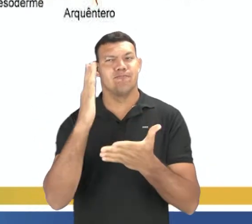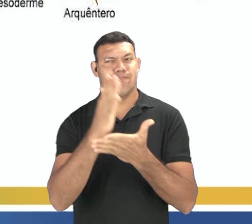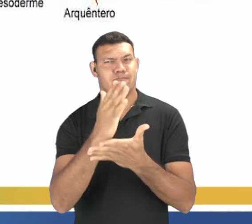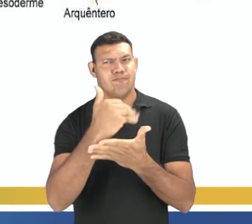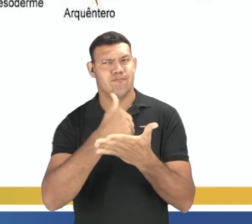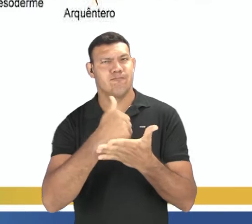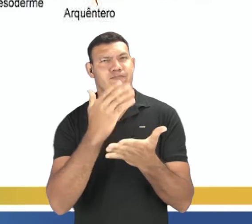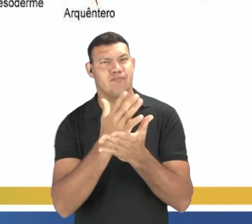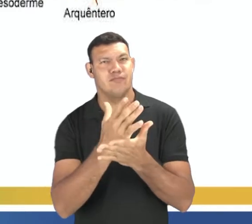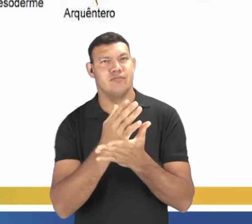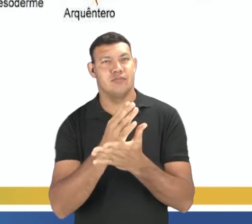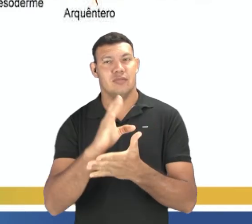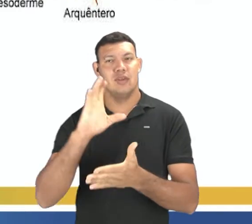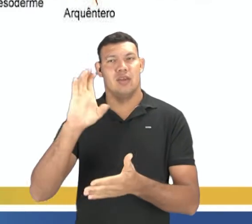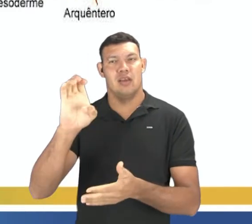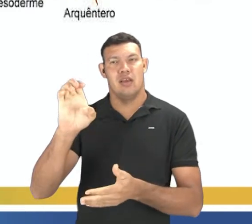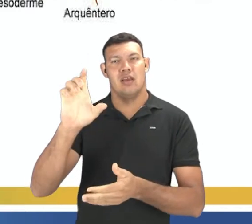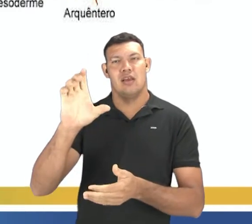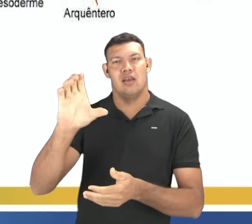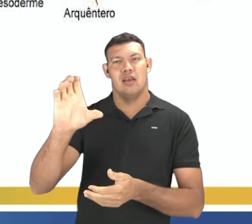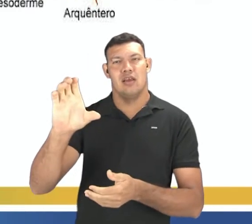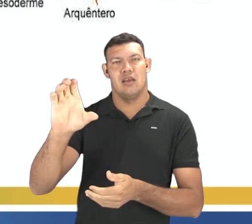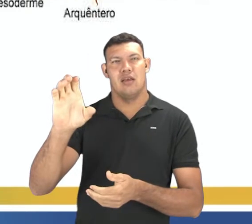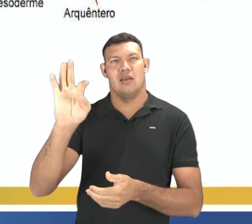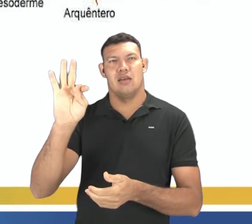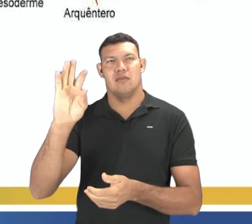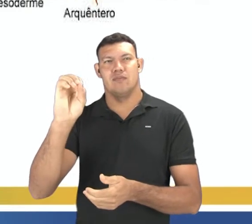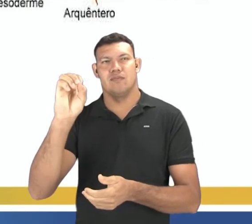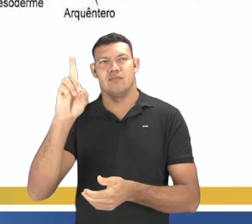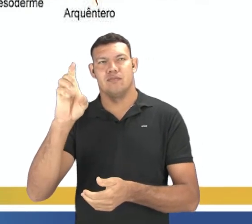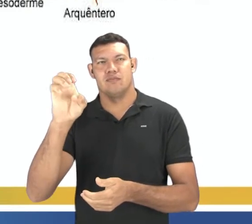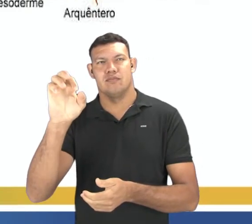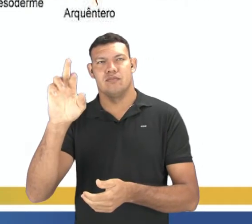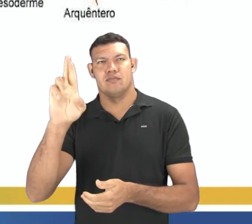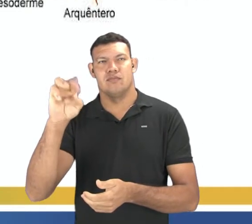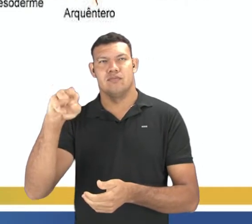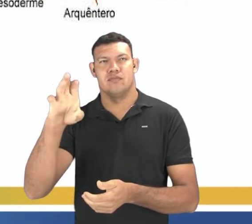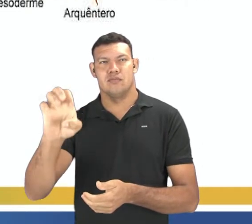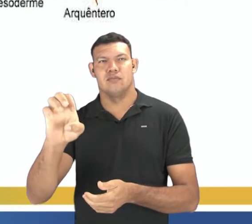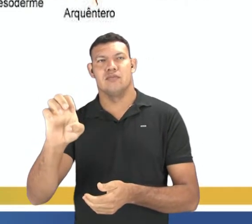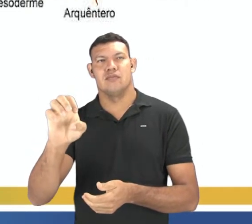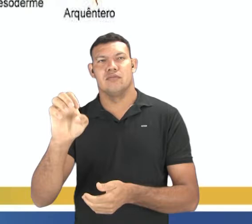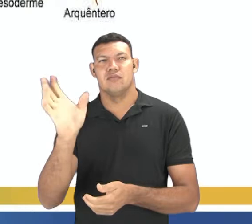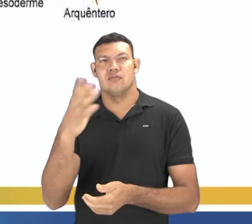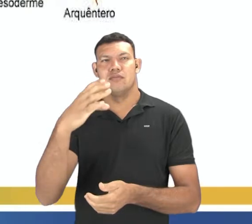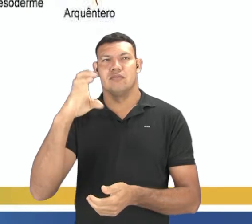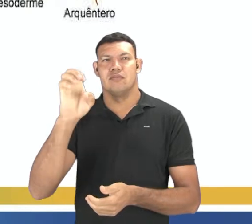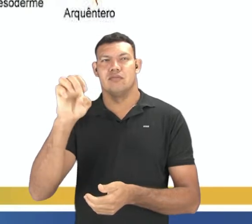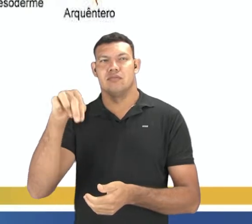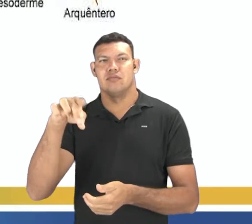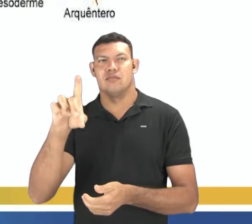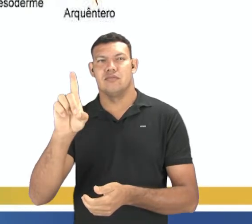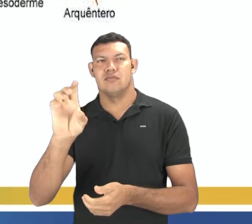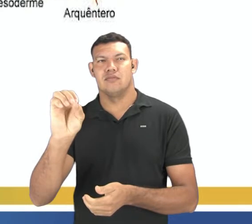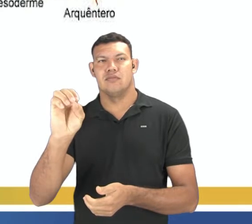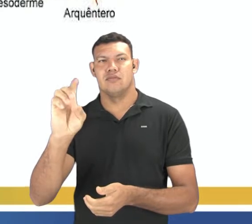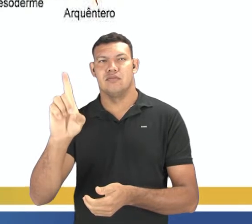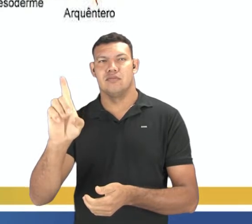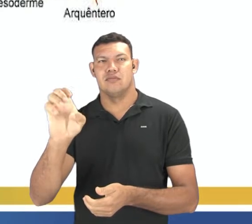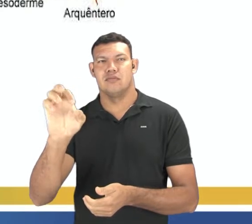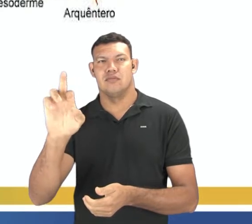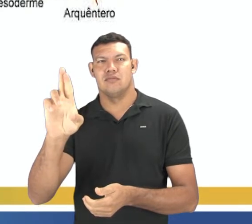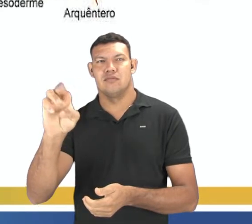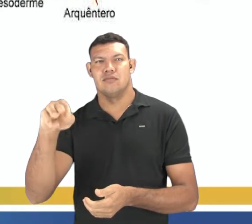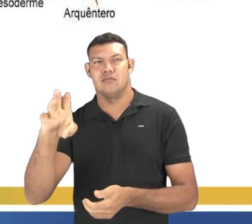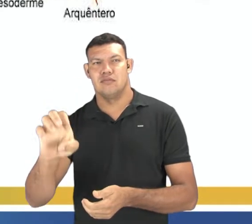em ectoderme, endoderme e exoderme, os quais têm as suas funções diferenciadas. Então, qual é a